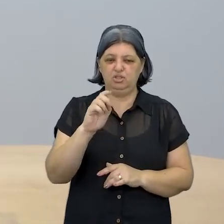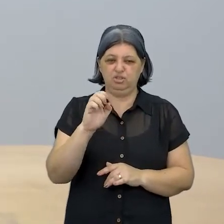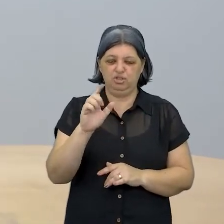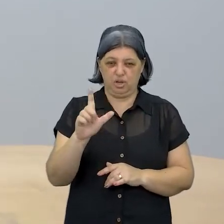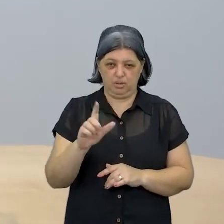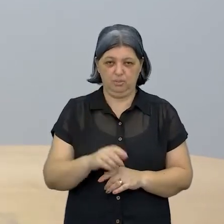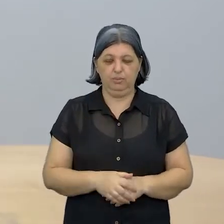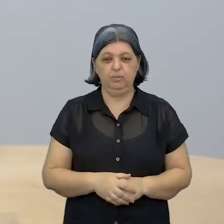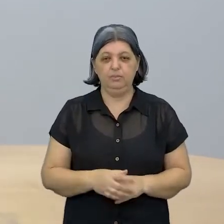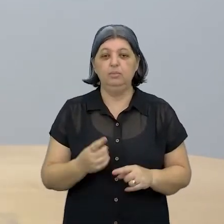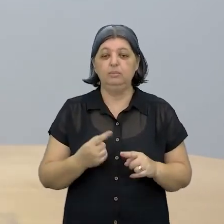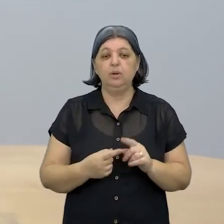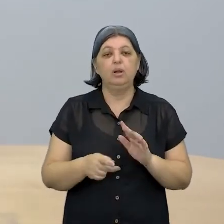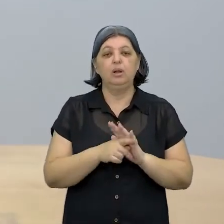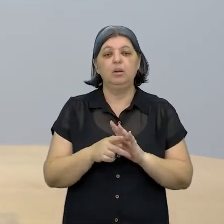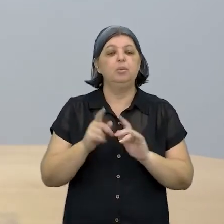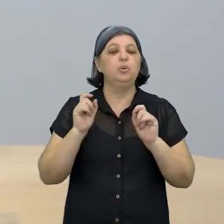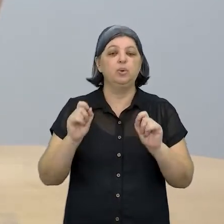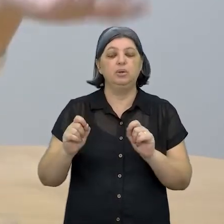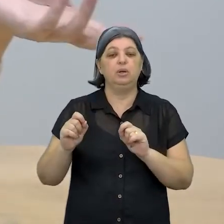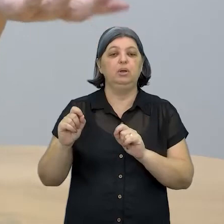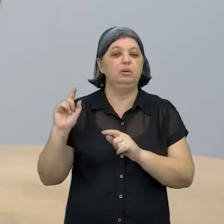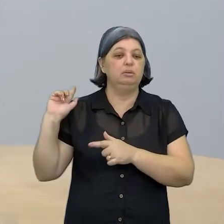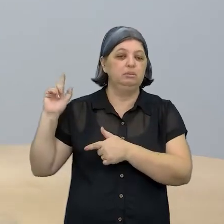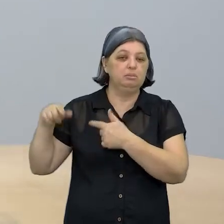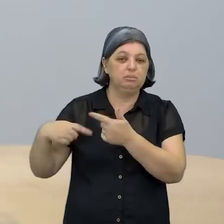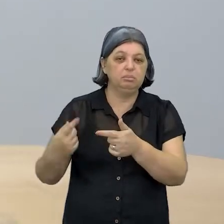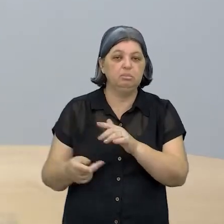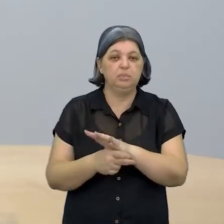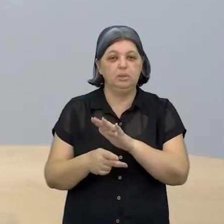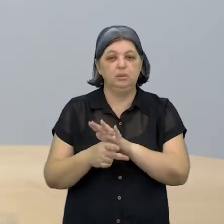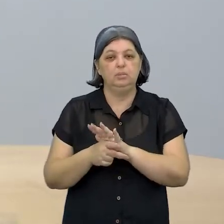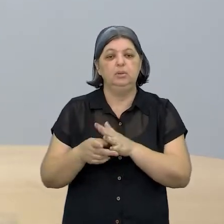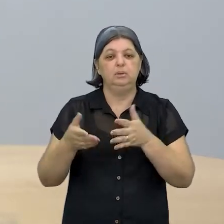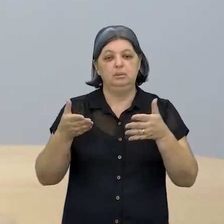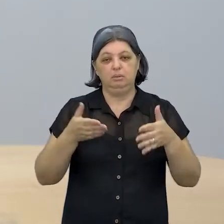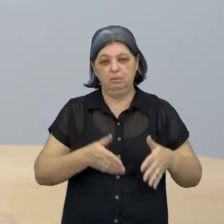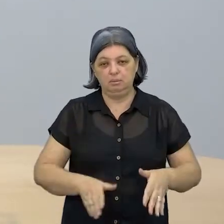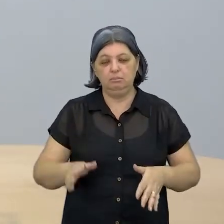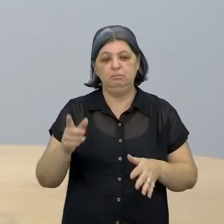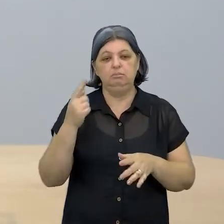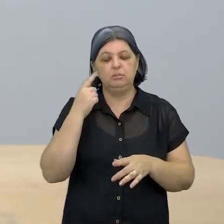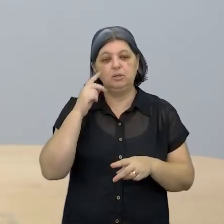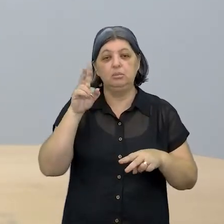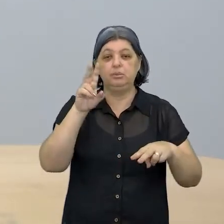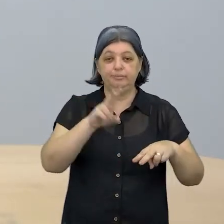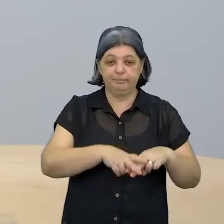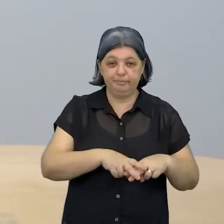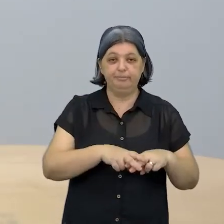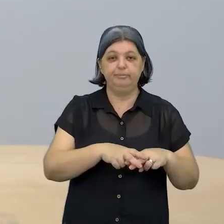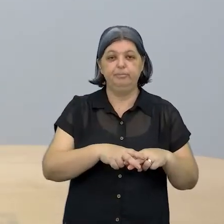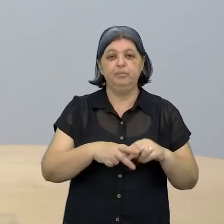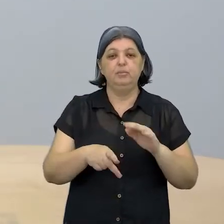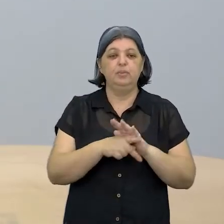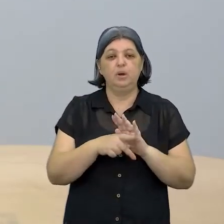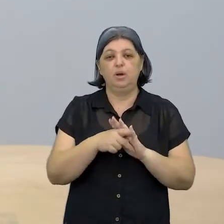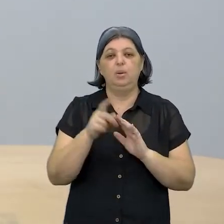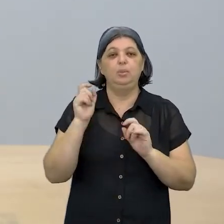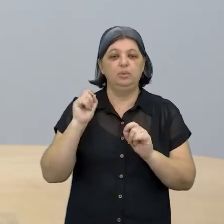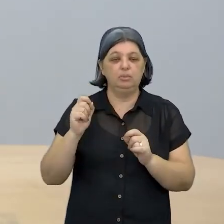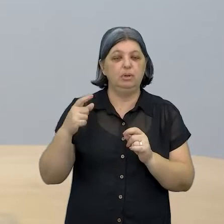sobre a sua genealogia, né, da prisão, nascimento da prisão, a história, né, das punições que ele